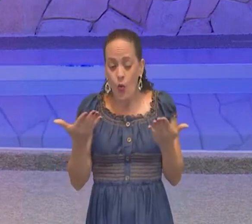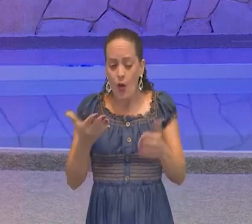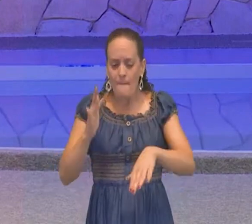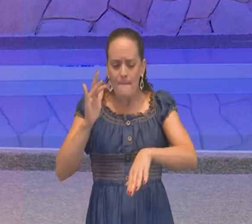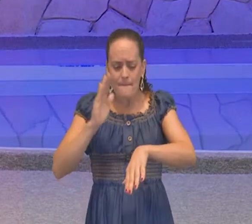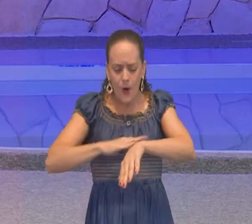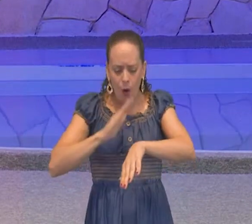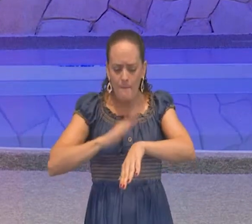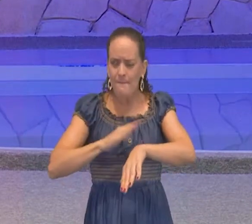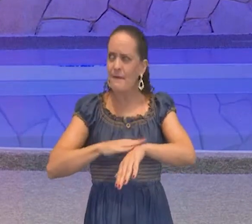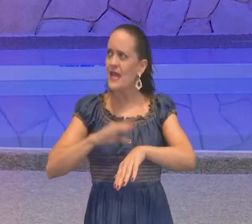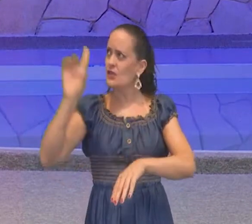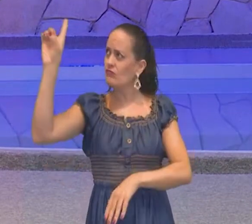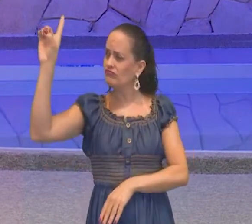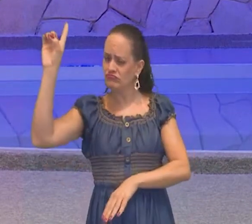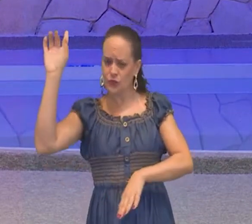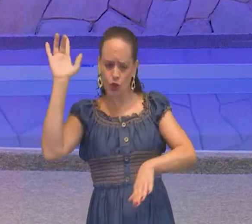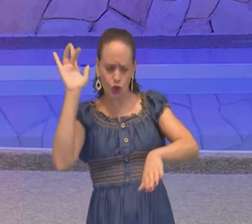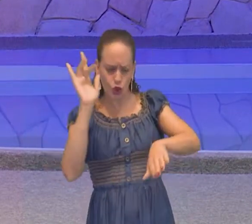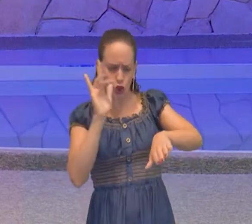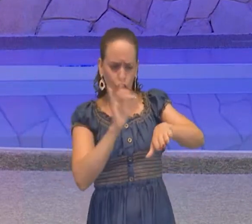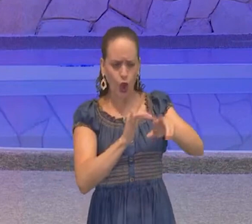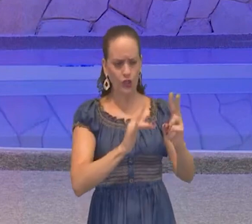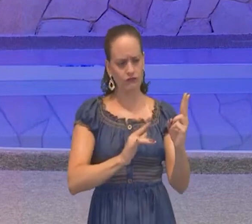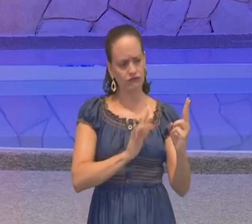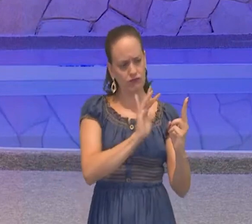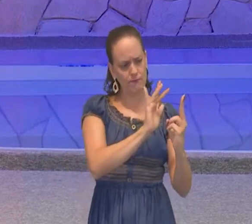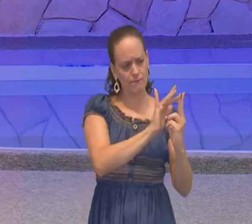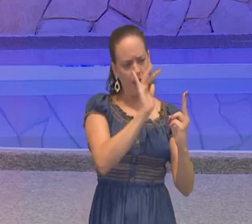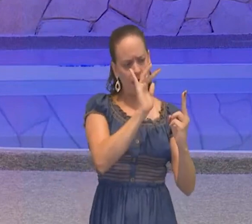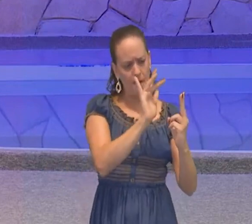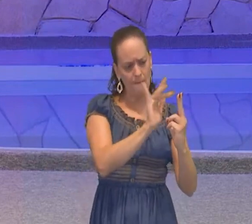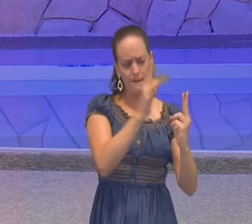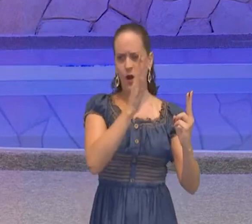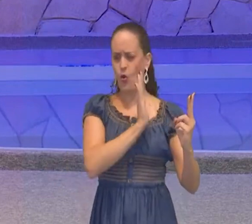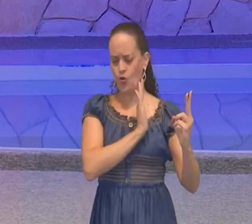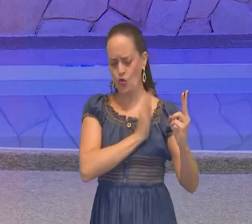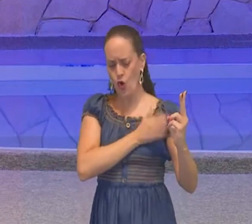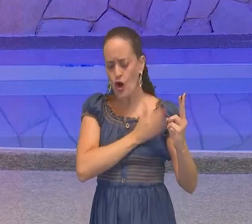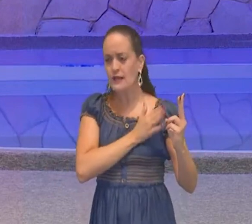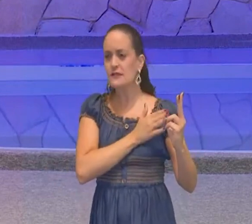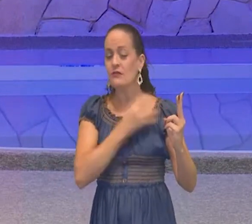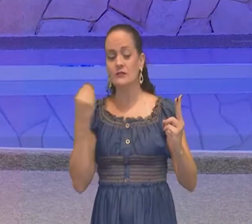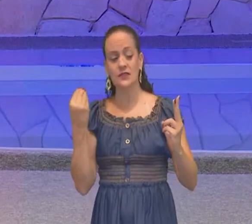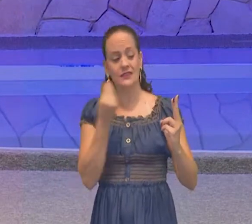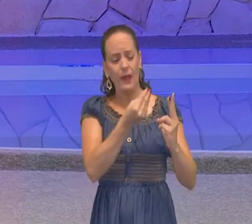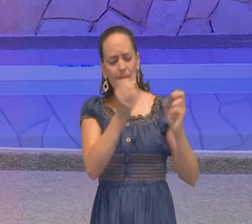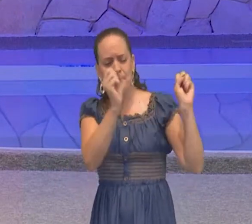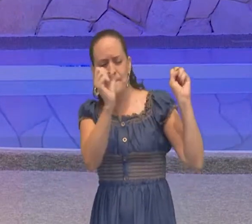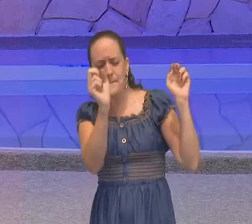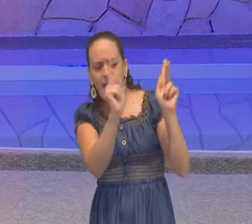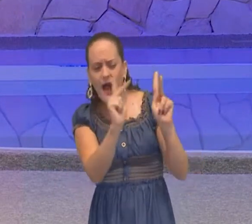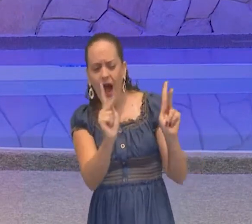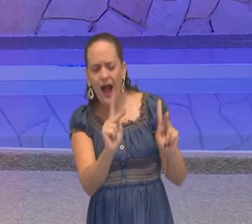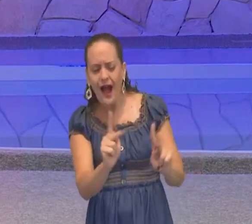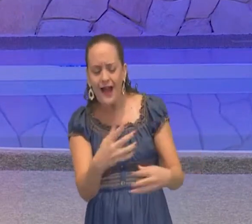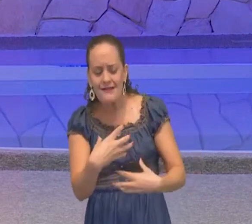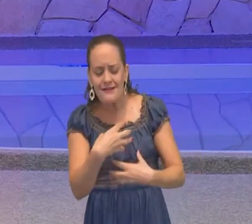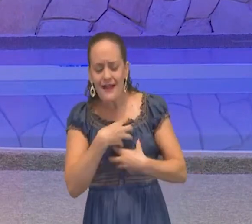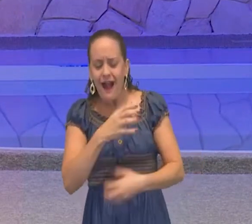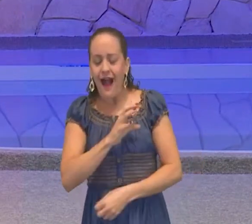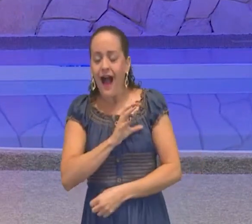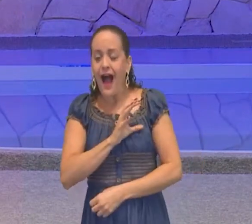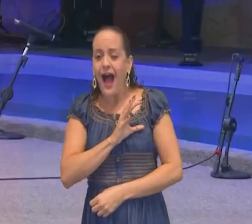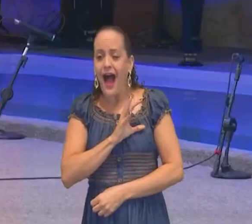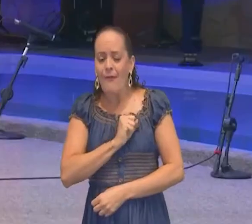toque no coração do Isaac e do Francisco, para que eles possam sentir a paz que eu sinto, que eles possam sentir o amor que eu